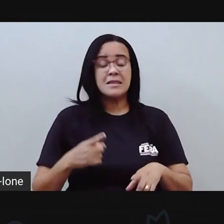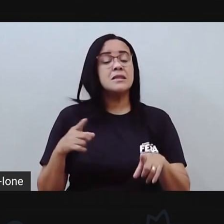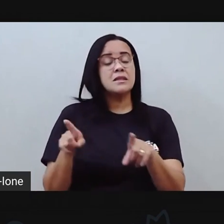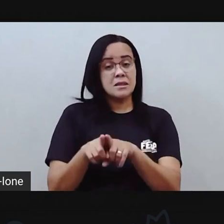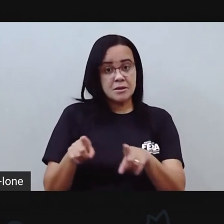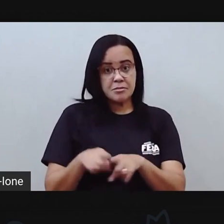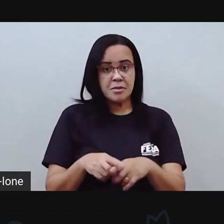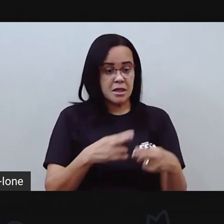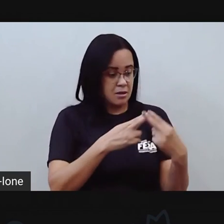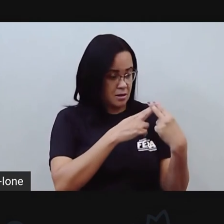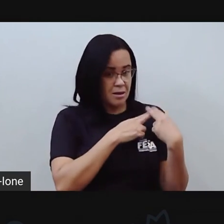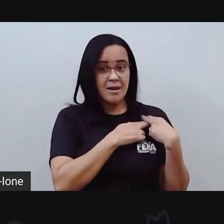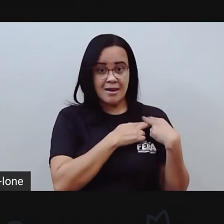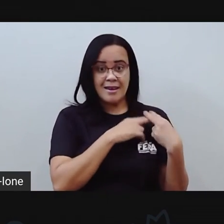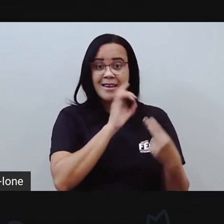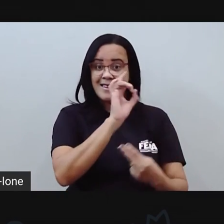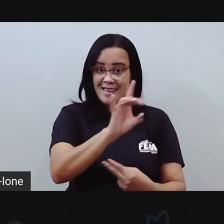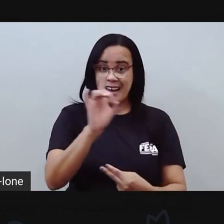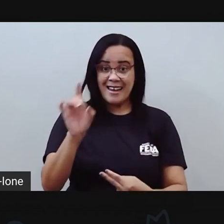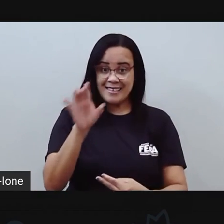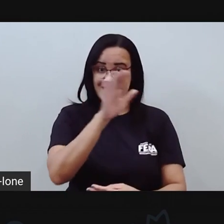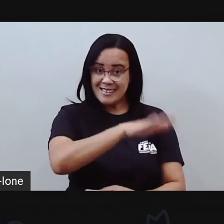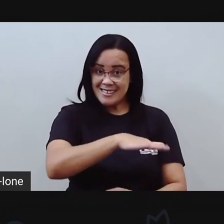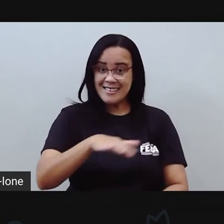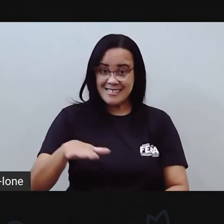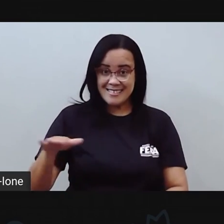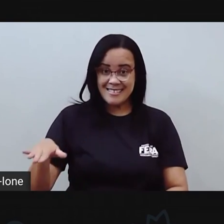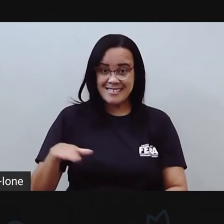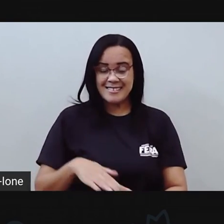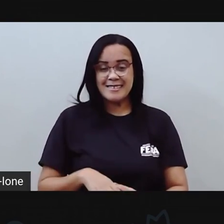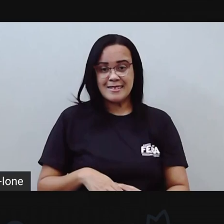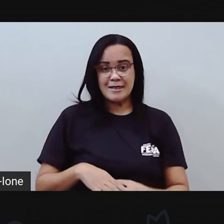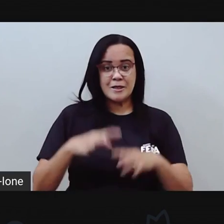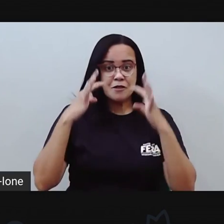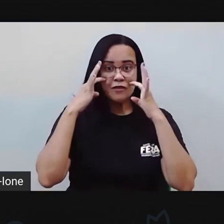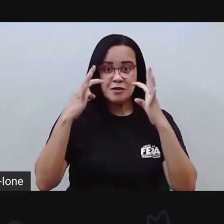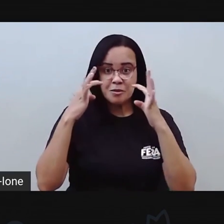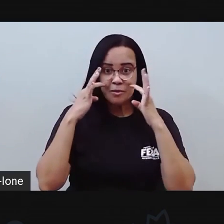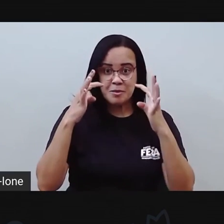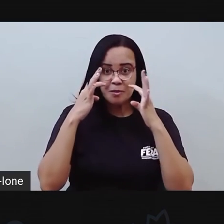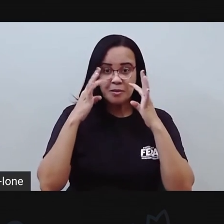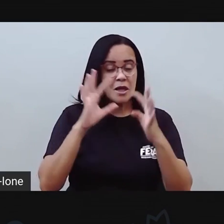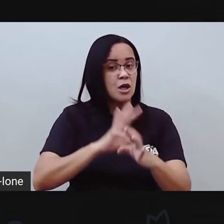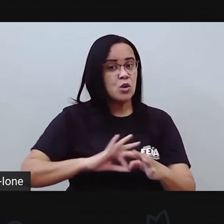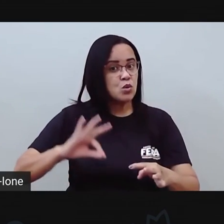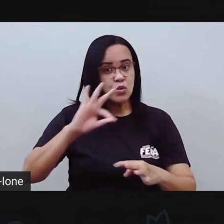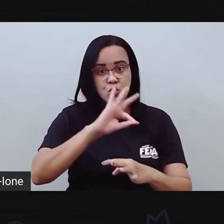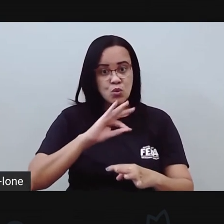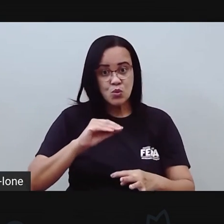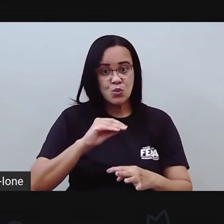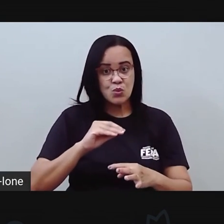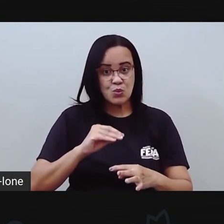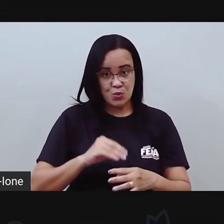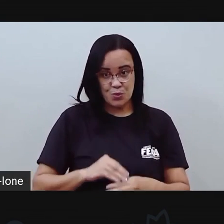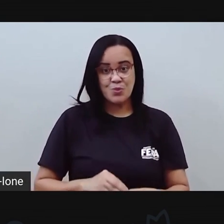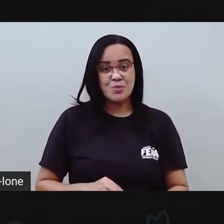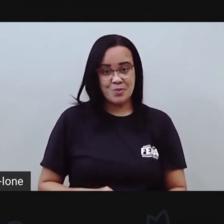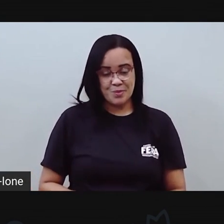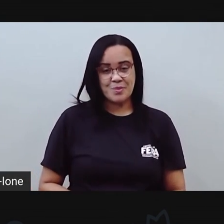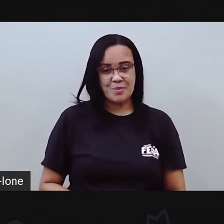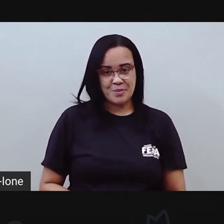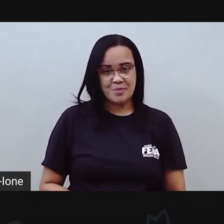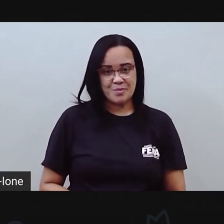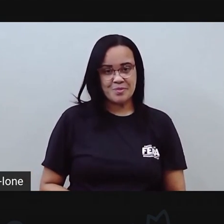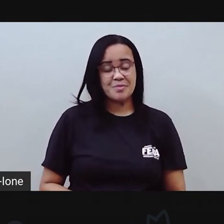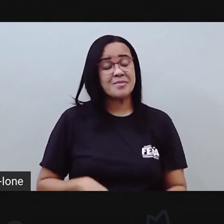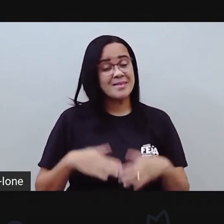gente tem que ouvir com atenção, e não só papai e mamãe, ouvir com atenção tudo, tá certo? Então